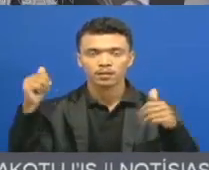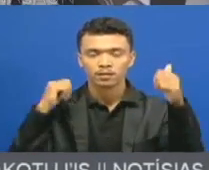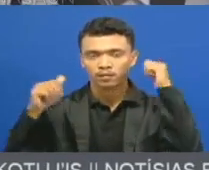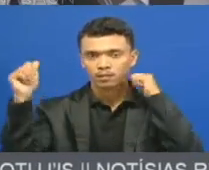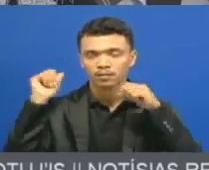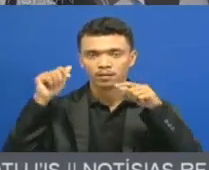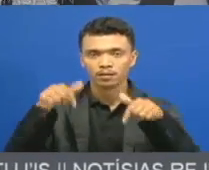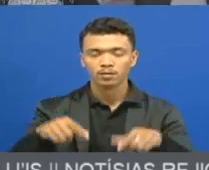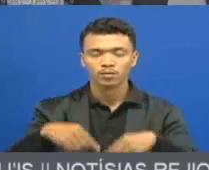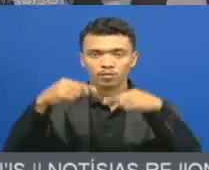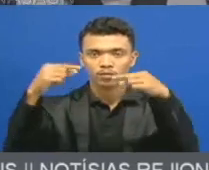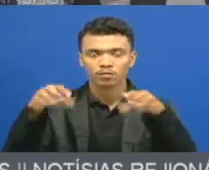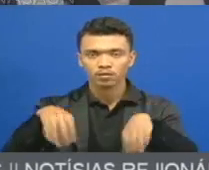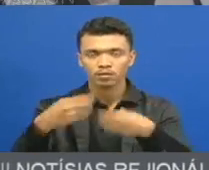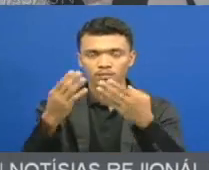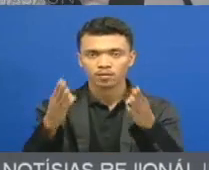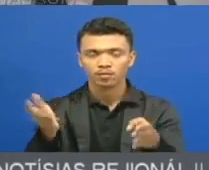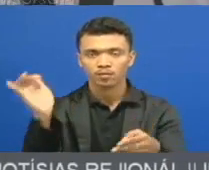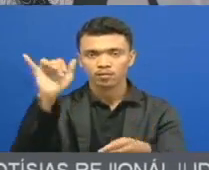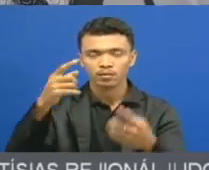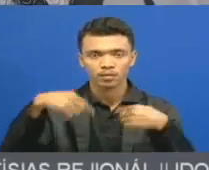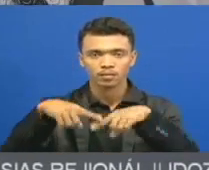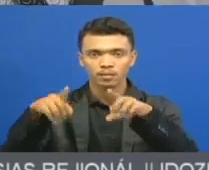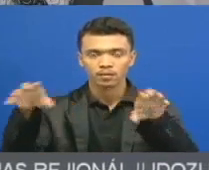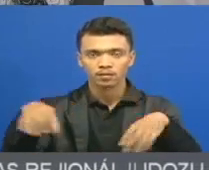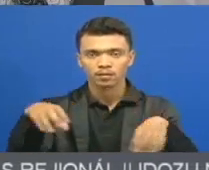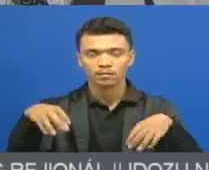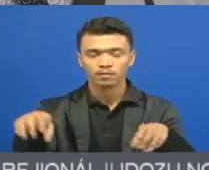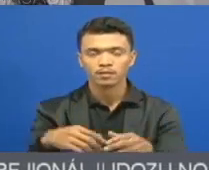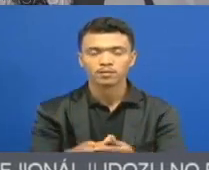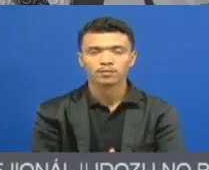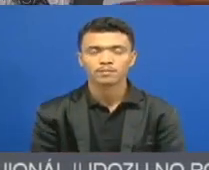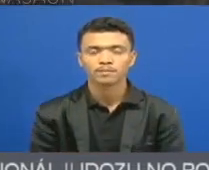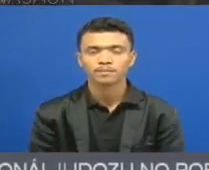ida rodi haruka trabalhador sira ba serviço e Kochi, província Kochi.